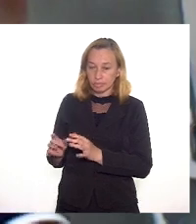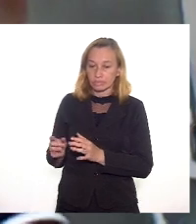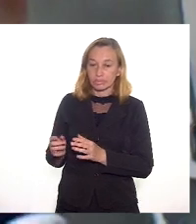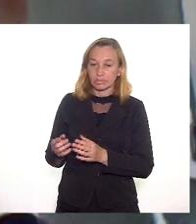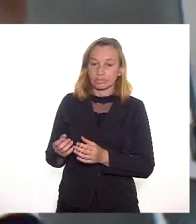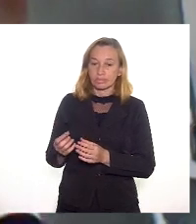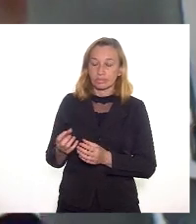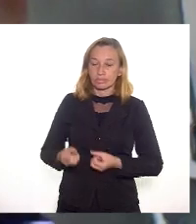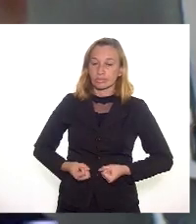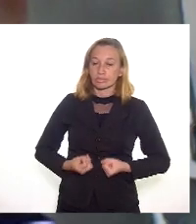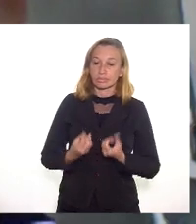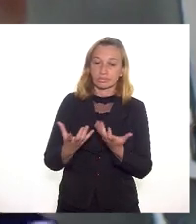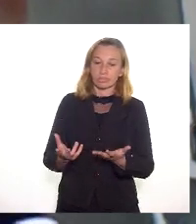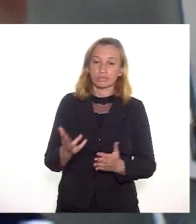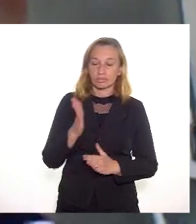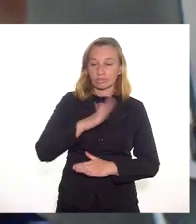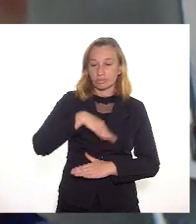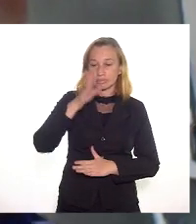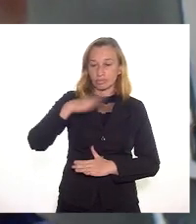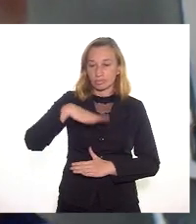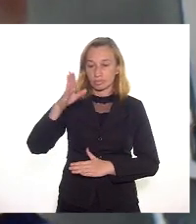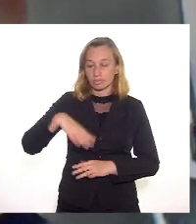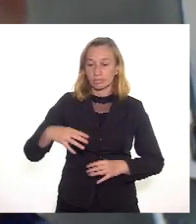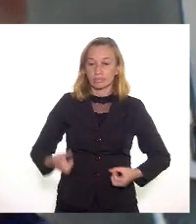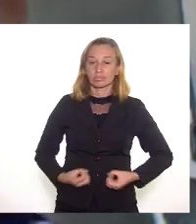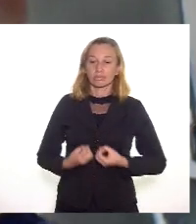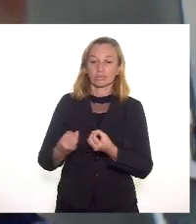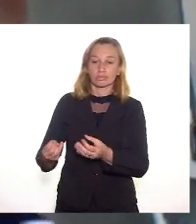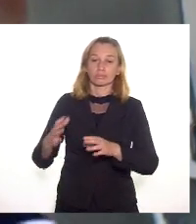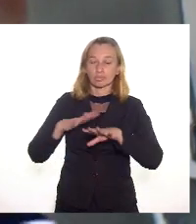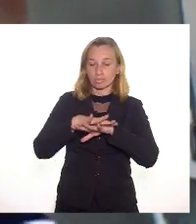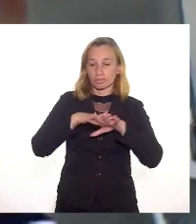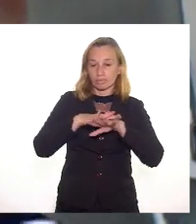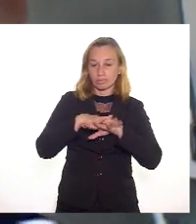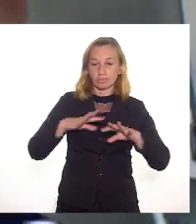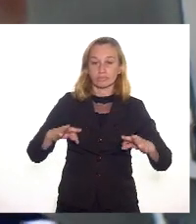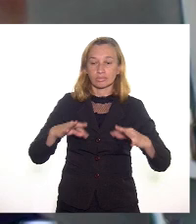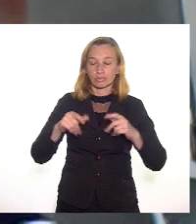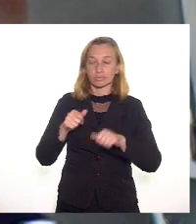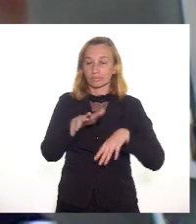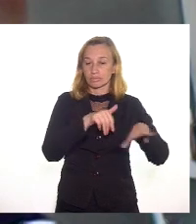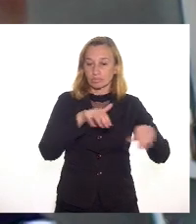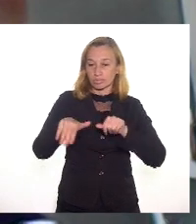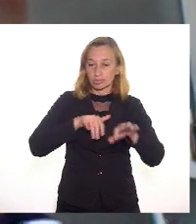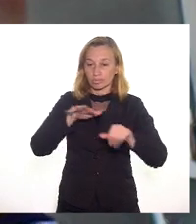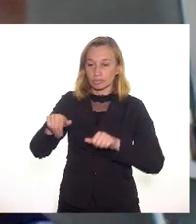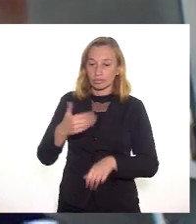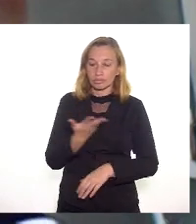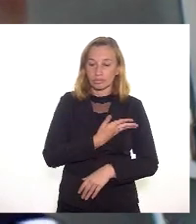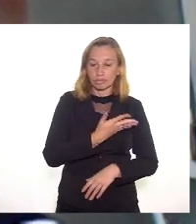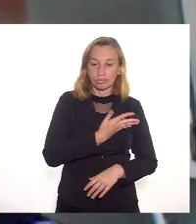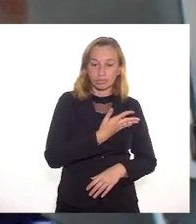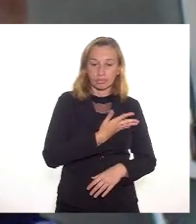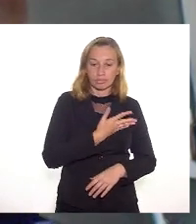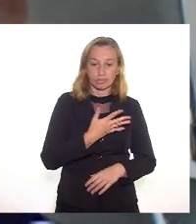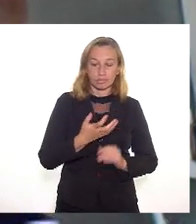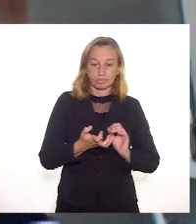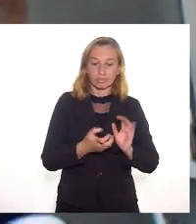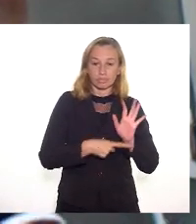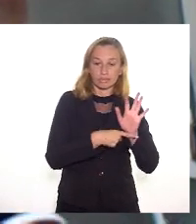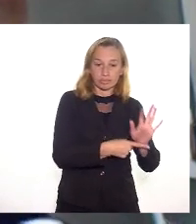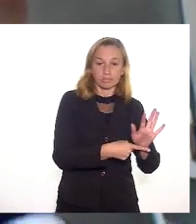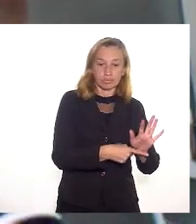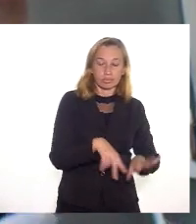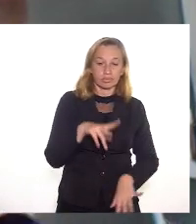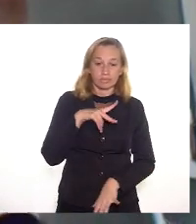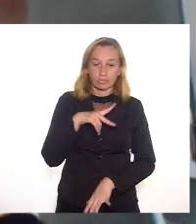Vamos fazer um mutirão. Vamos chamar os moradores aqui da favela do Cesarão? Vamos chamar os nossos amigos que nós conhecemos? Vamos tentar aqui ajudar. O